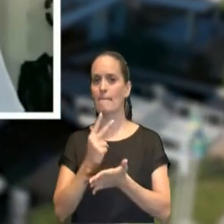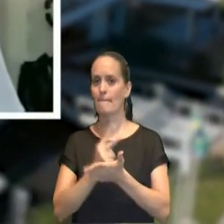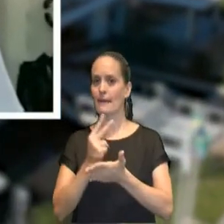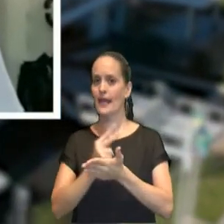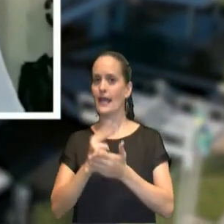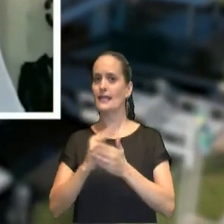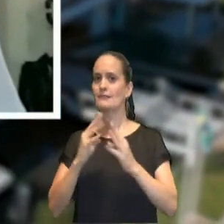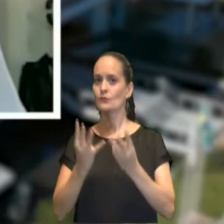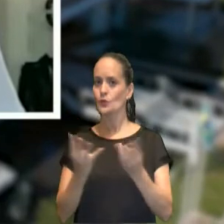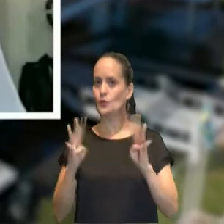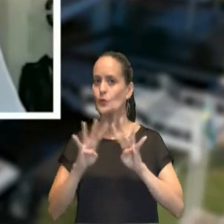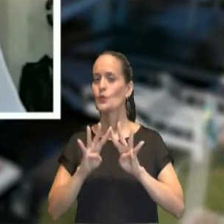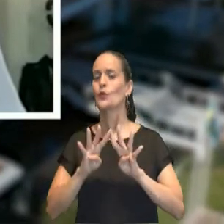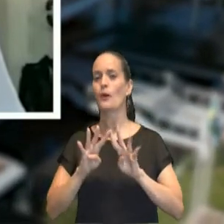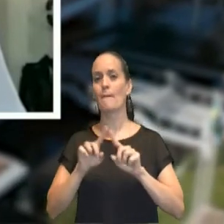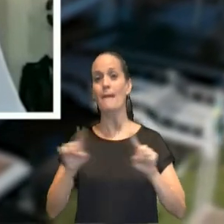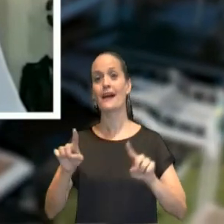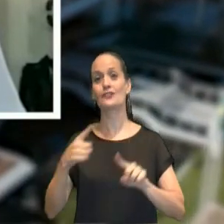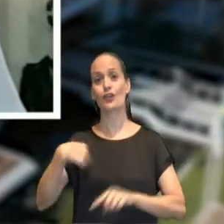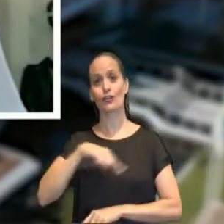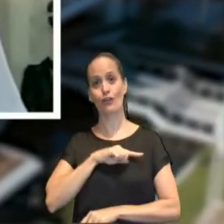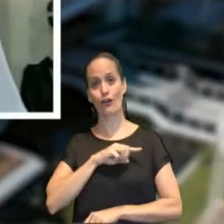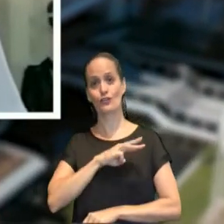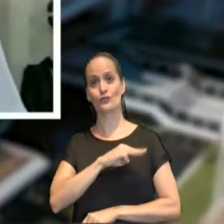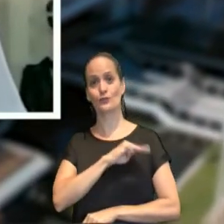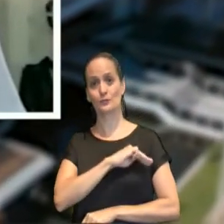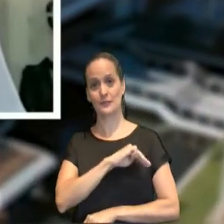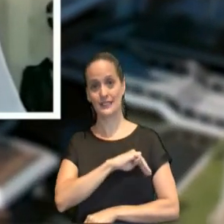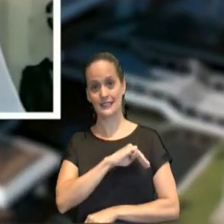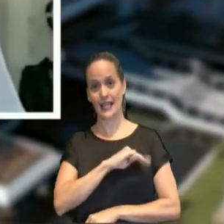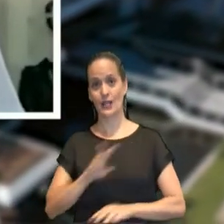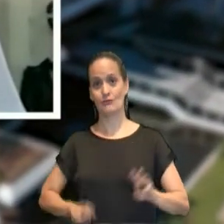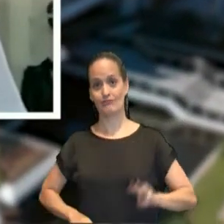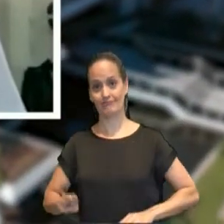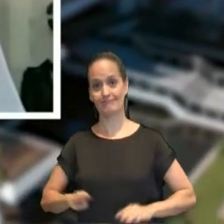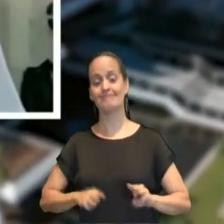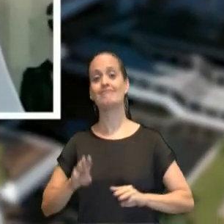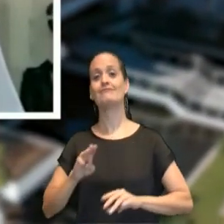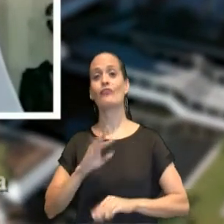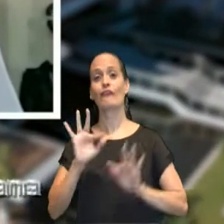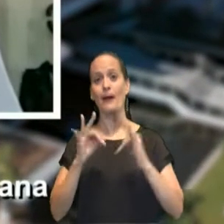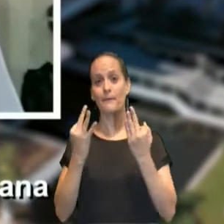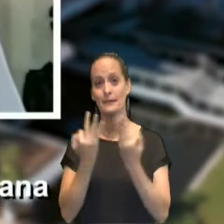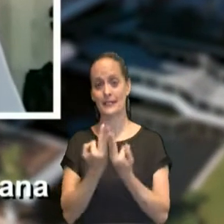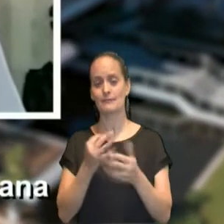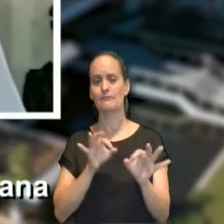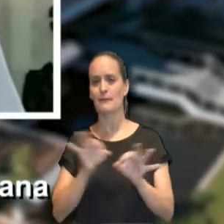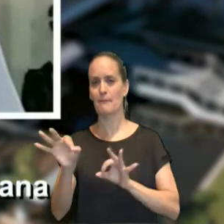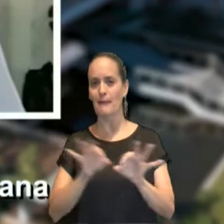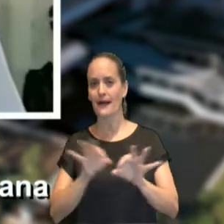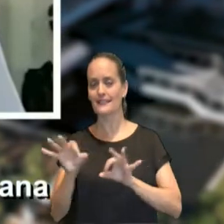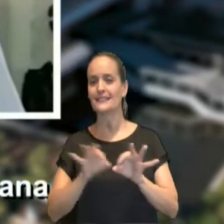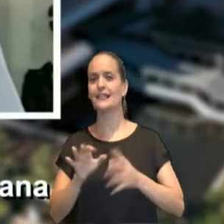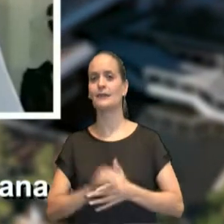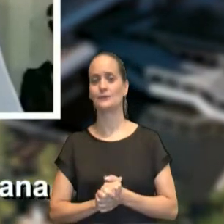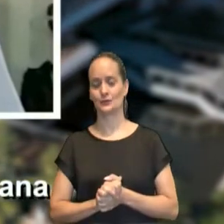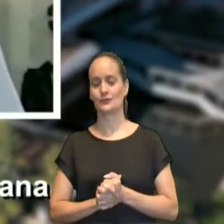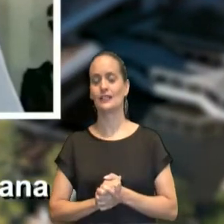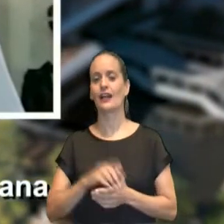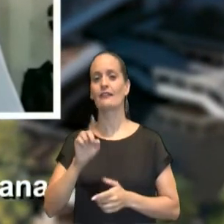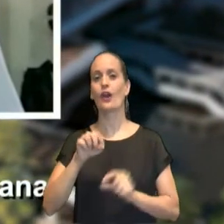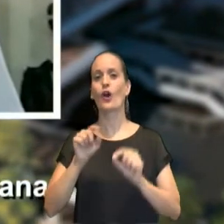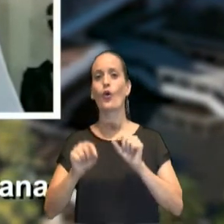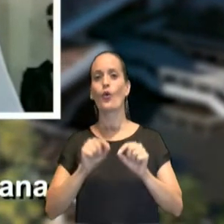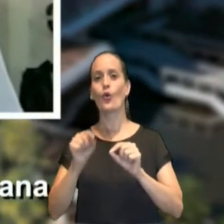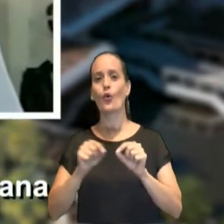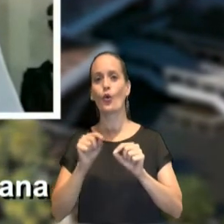o Ministério com Famílias preparou algumas atividades, dentre as quais tivemos o nosso Congresso da Família online, com a